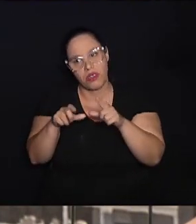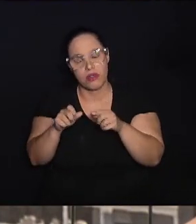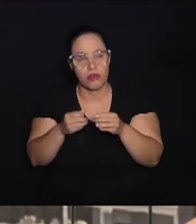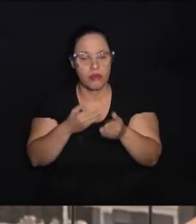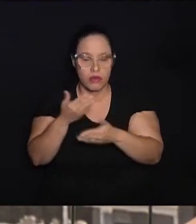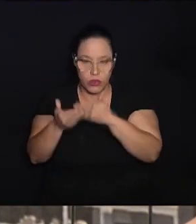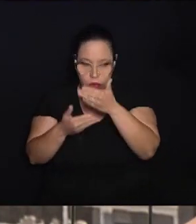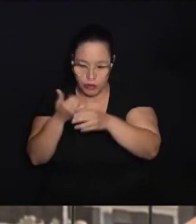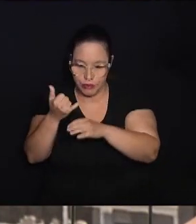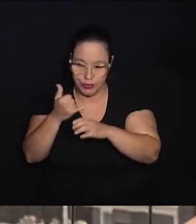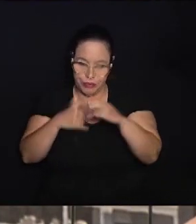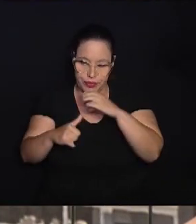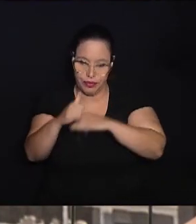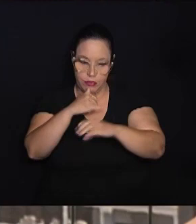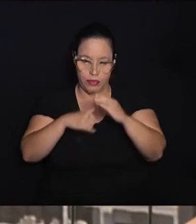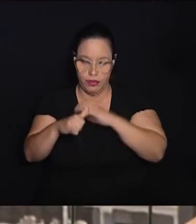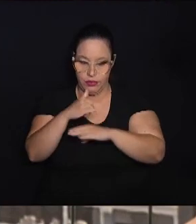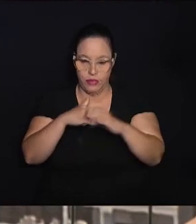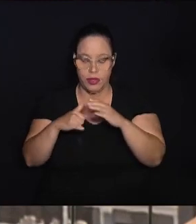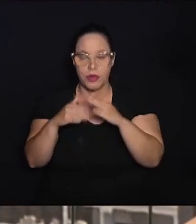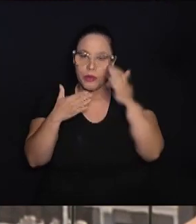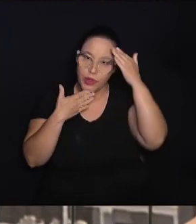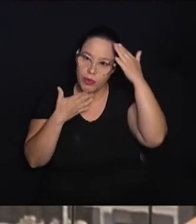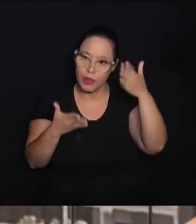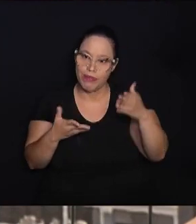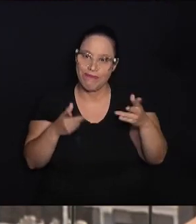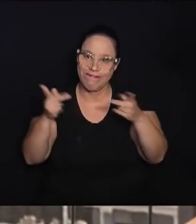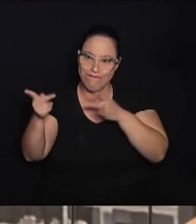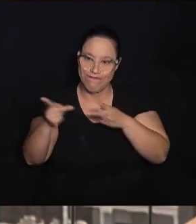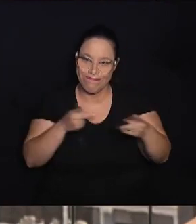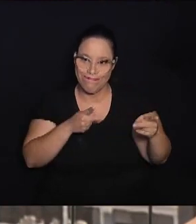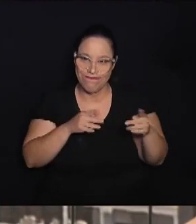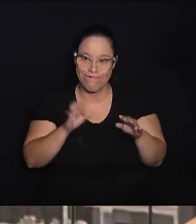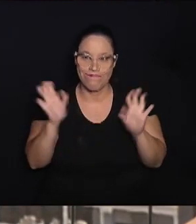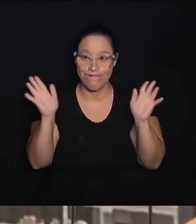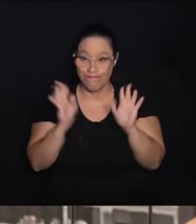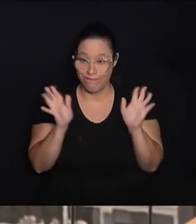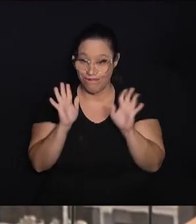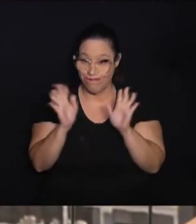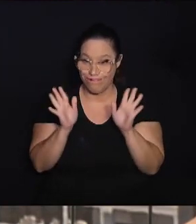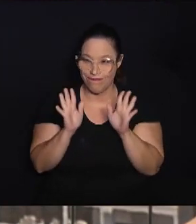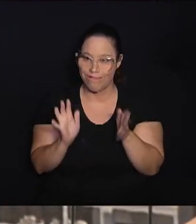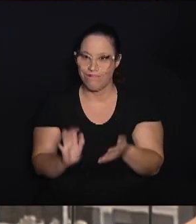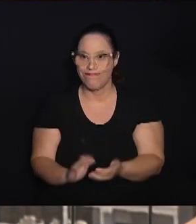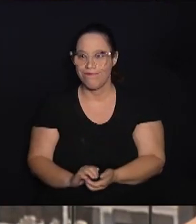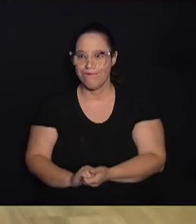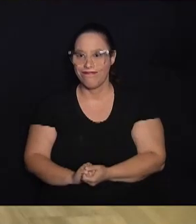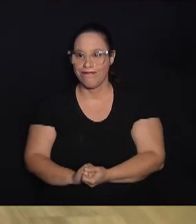no da TV Câmara Campinas muito obrigada pela sua companhia e até a semana que